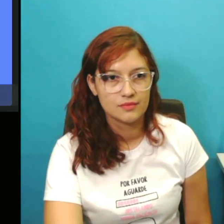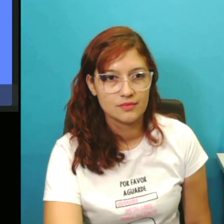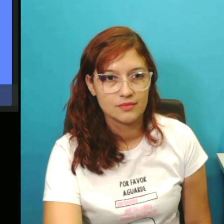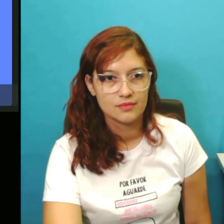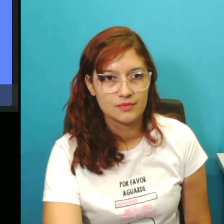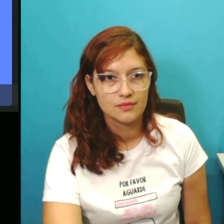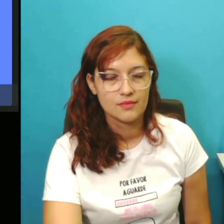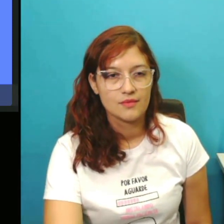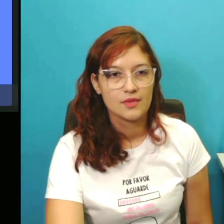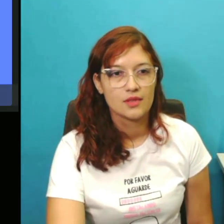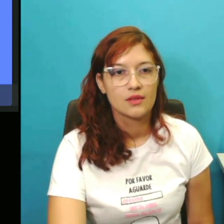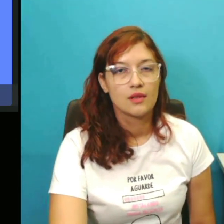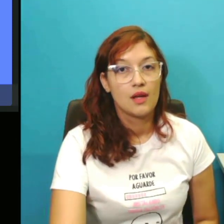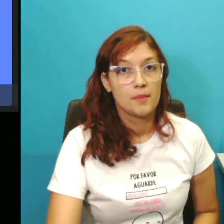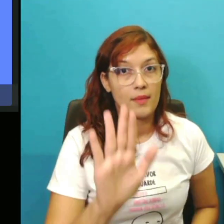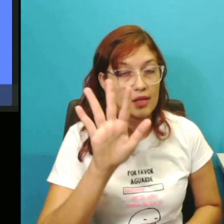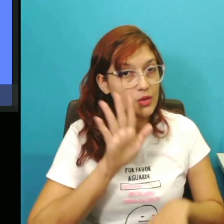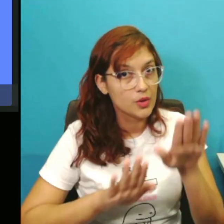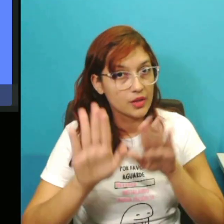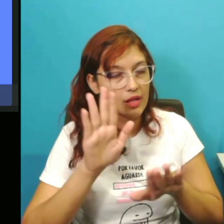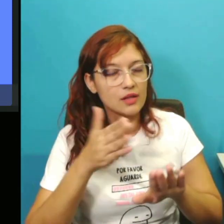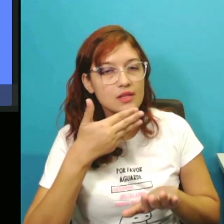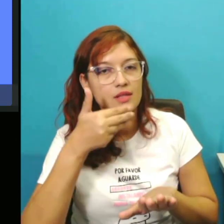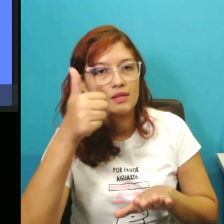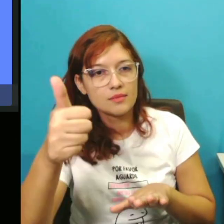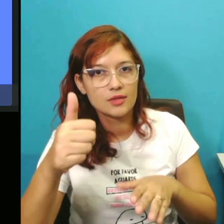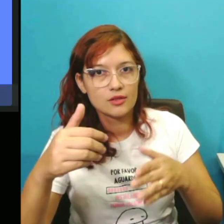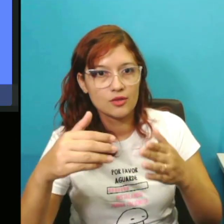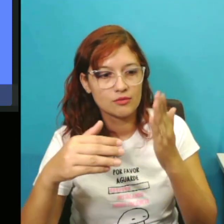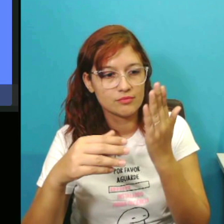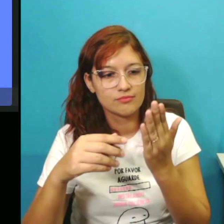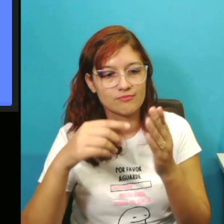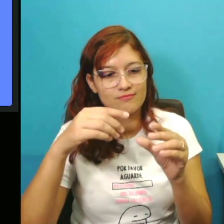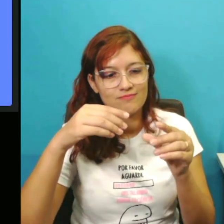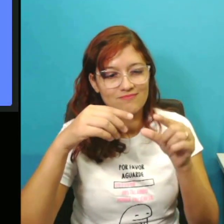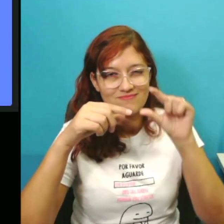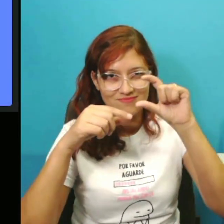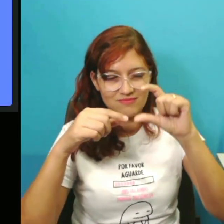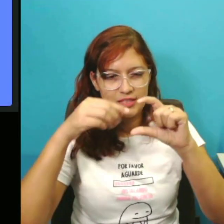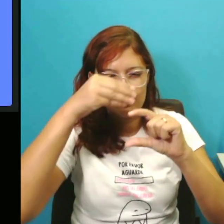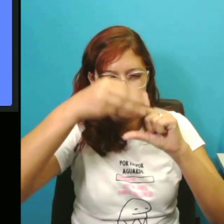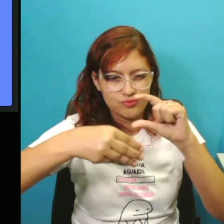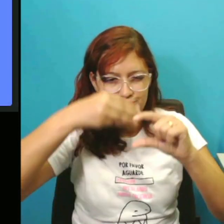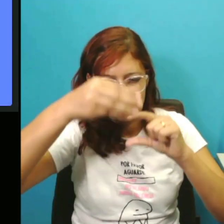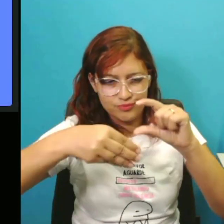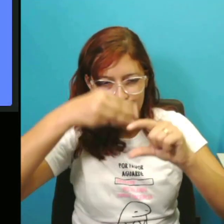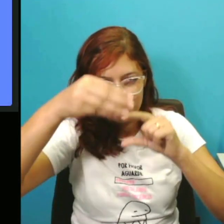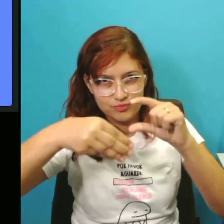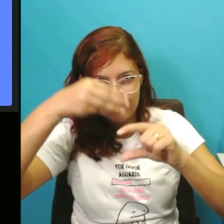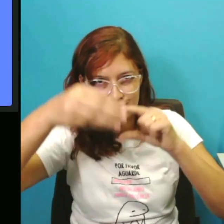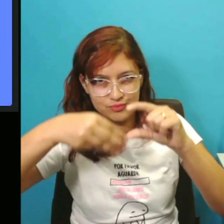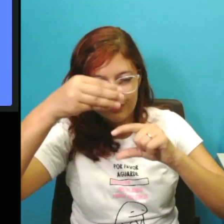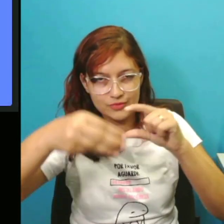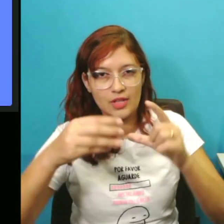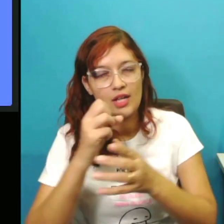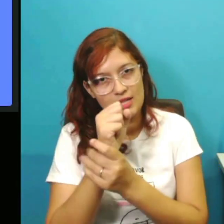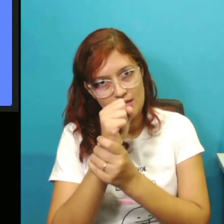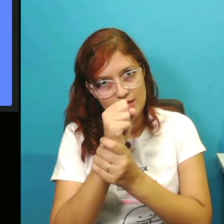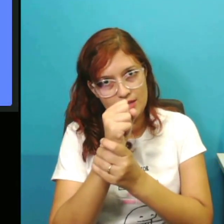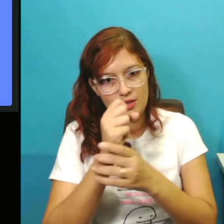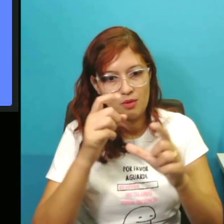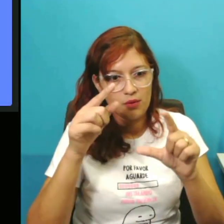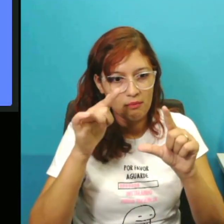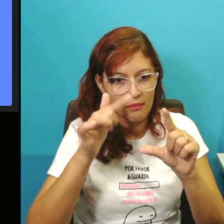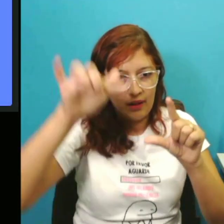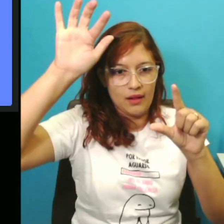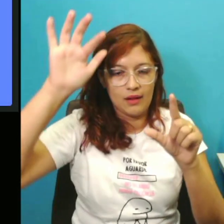tipo essa aqui, mas é importante, né, ter o cuidado para proteger essas lâminas,